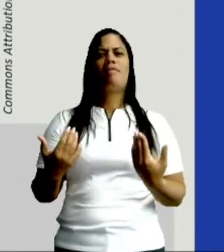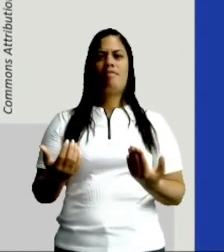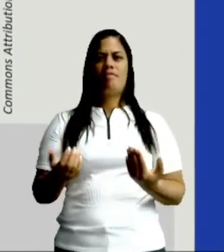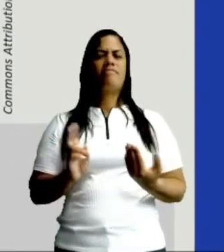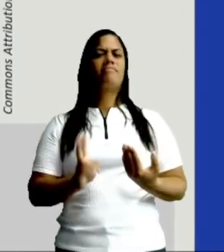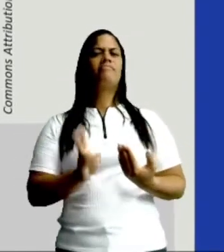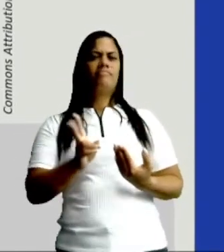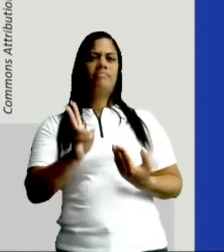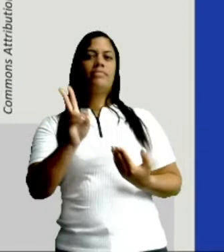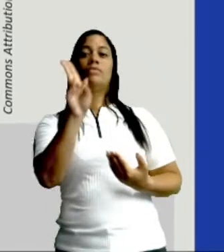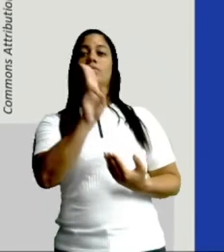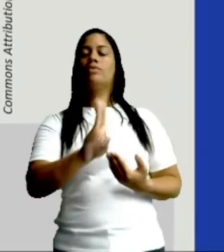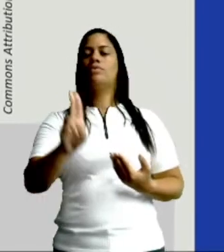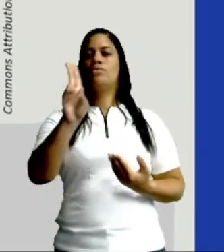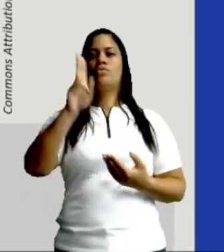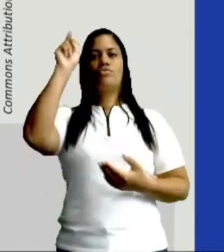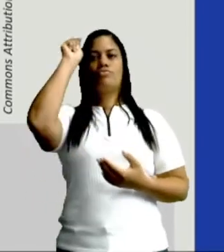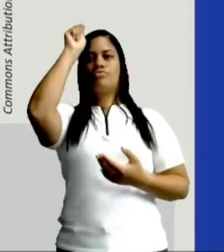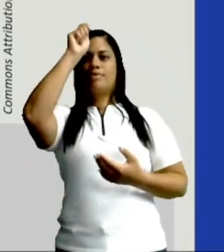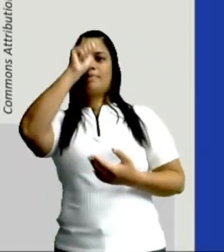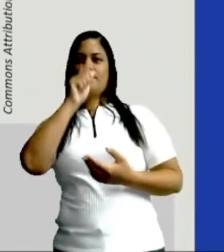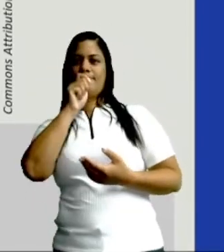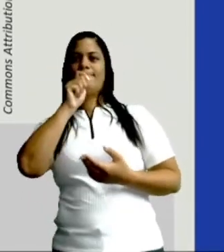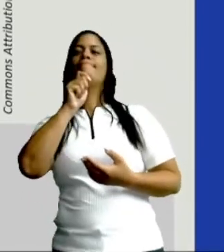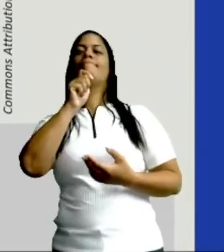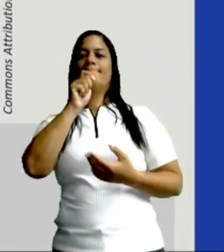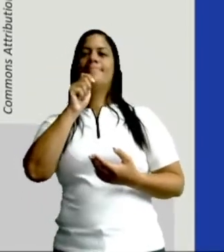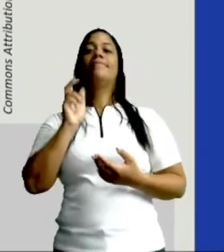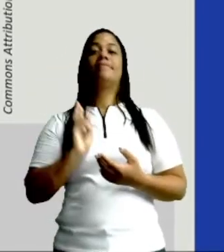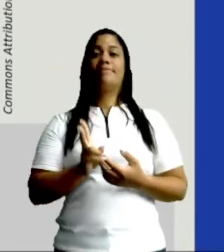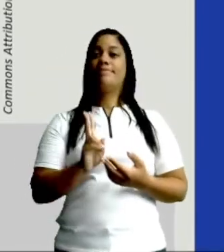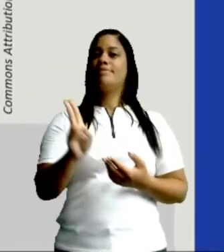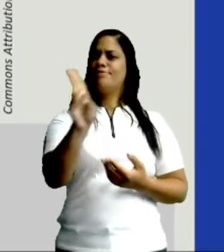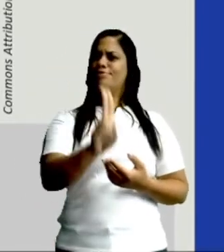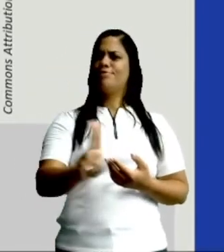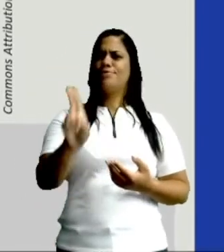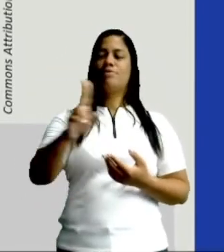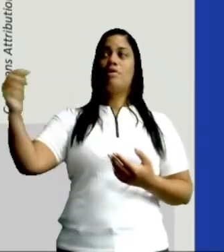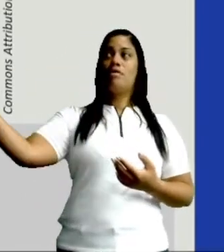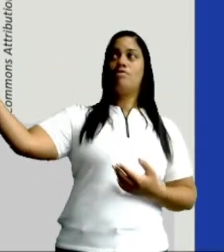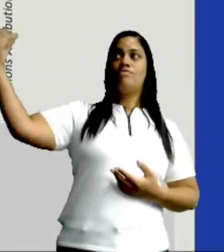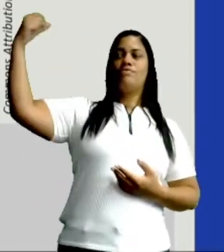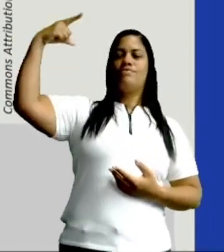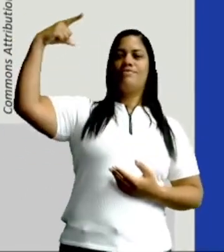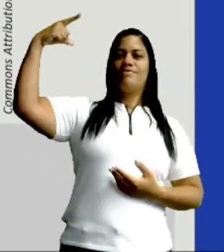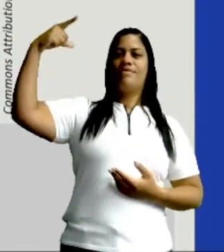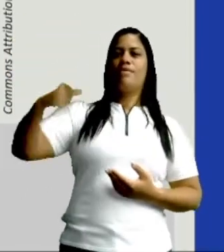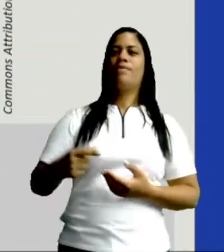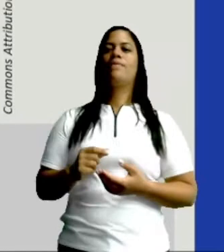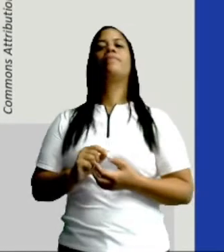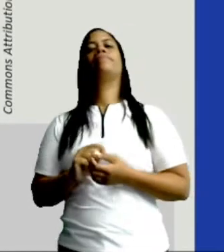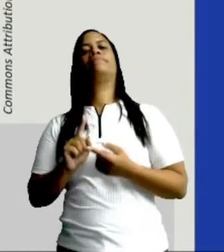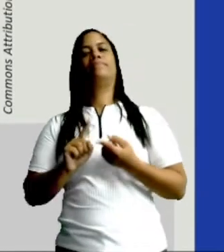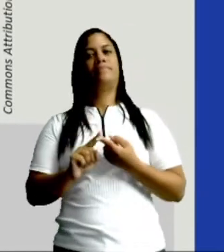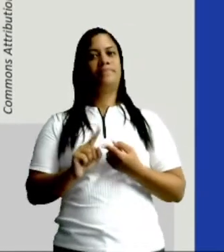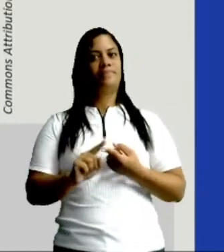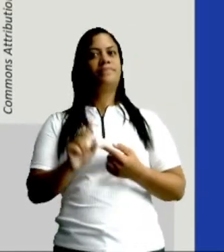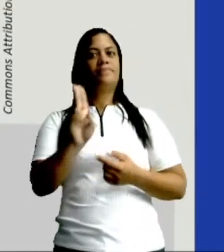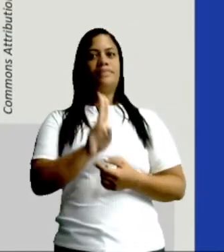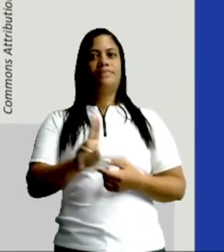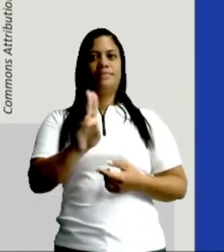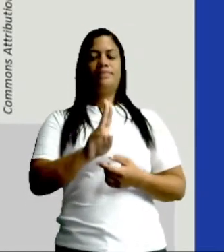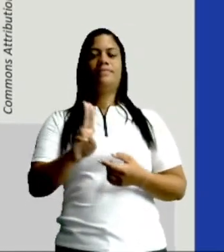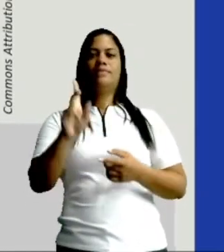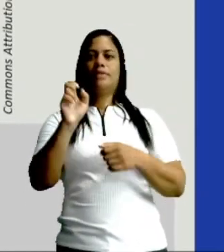possível. O uso de chapéu e boné também é comum por causa do sol intenso. É recomendável o uso do